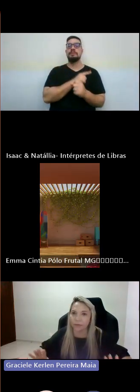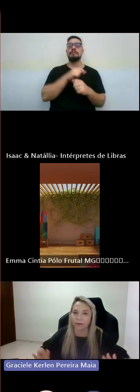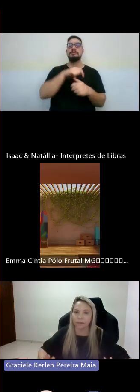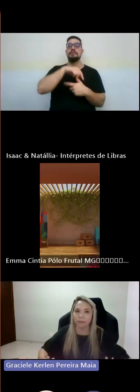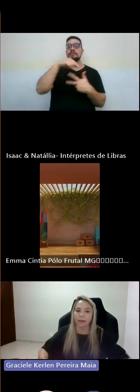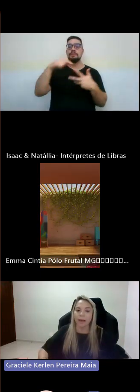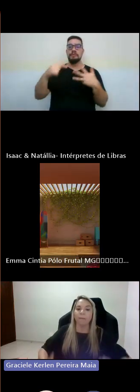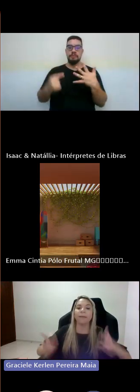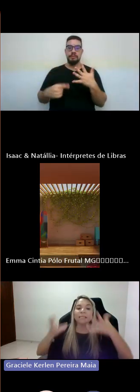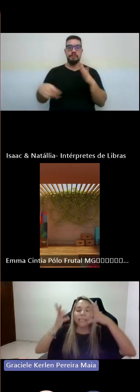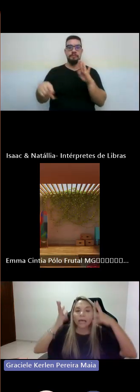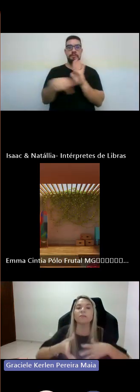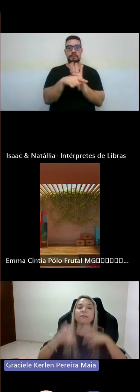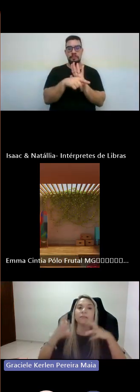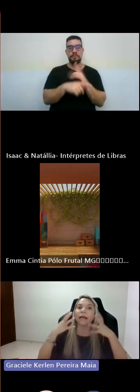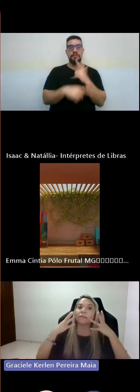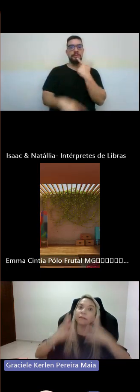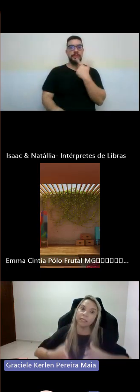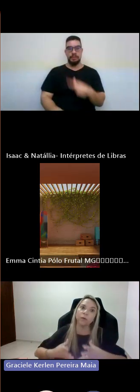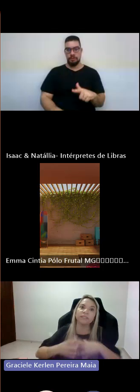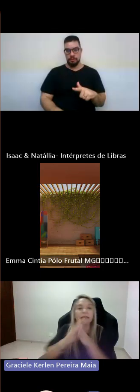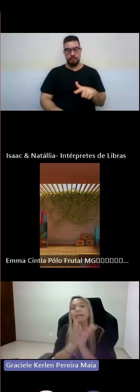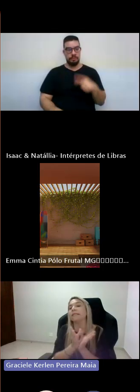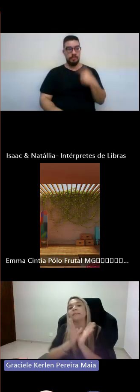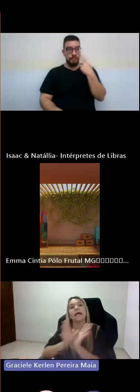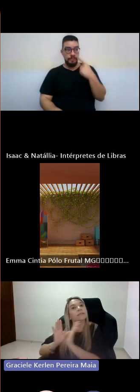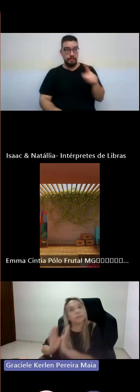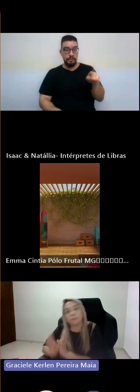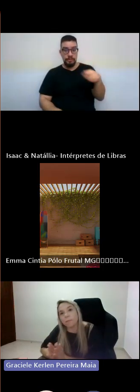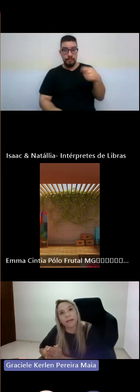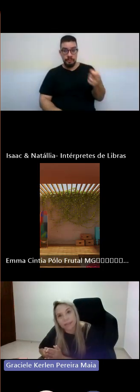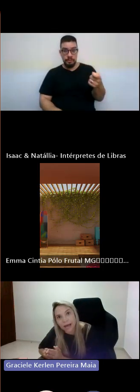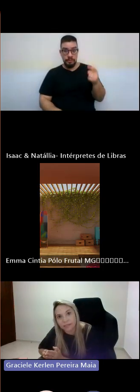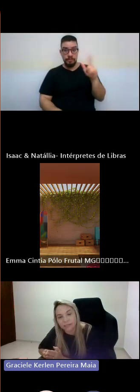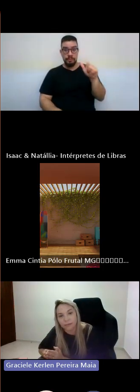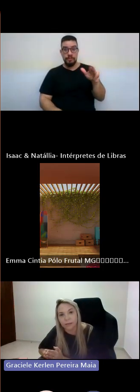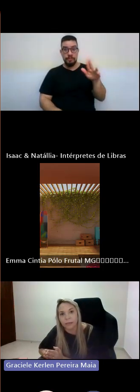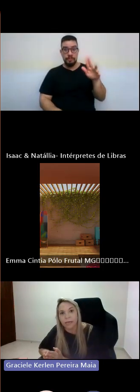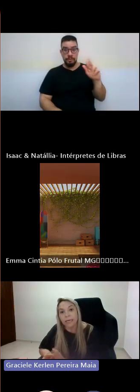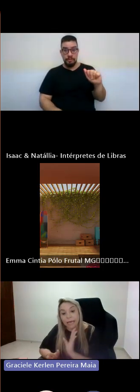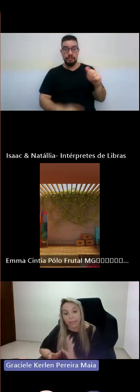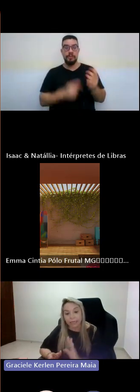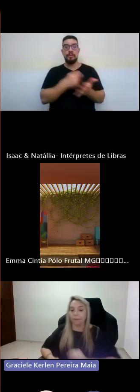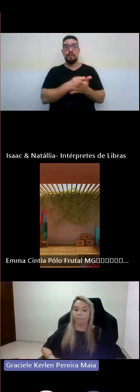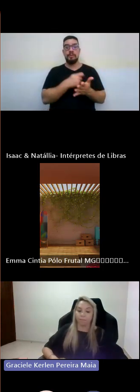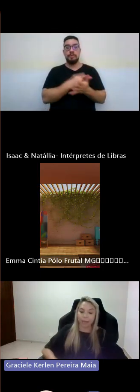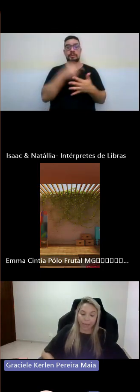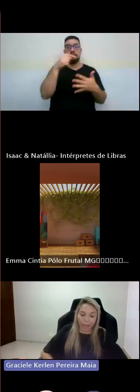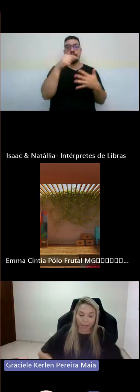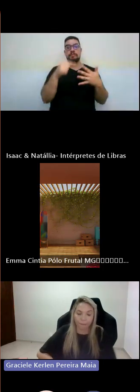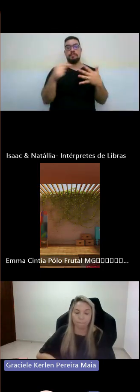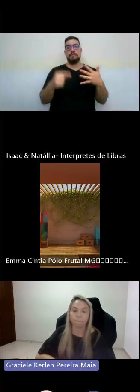qualquer língua. Para ser considerado língua, tem que ter essas propriedades. E